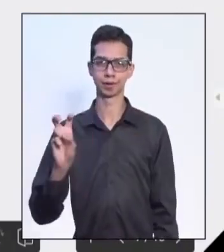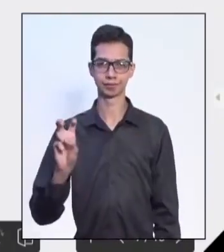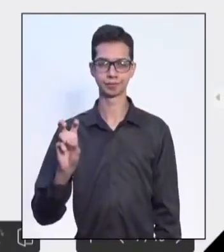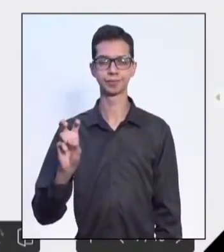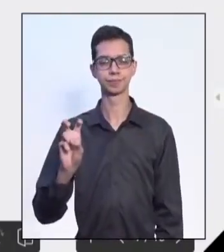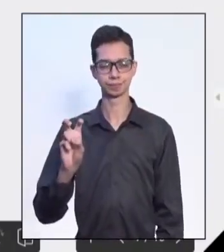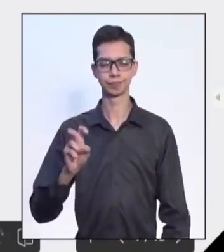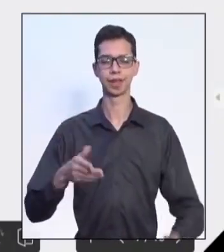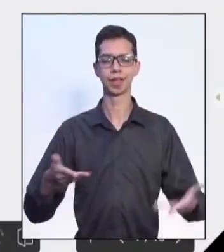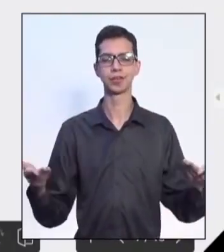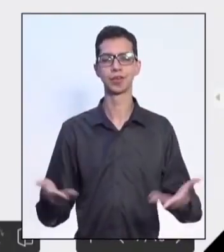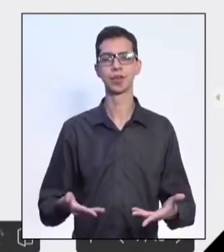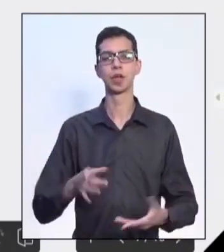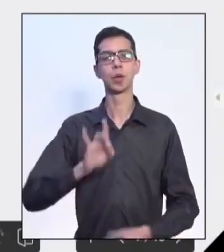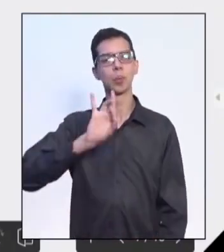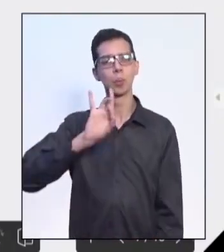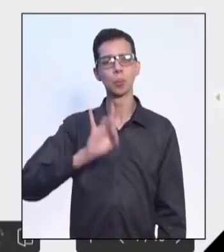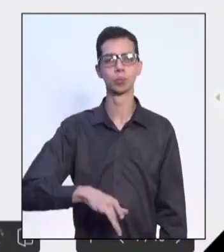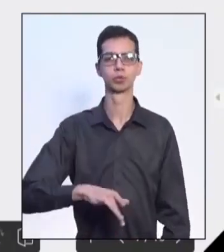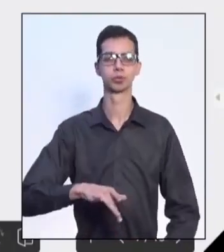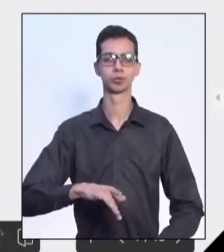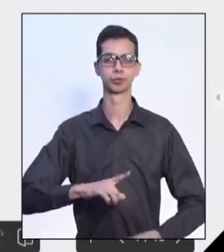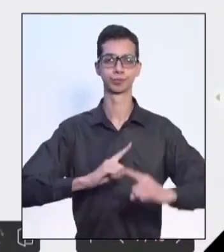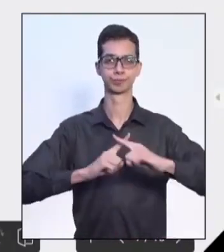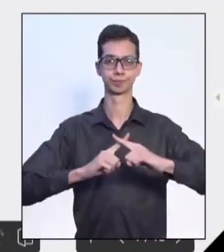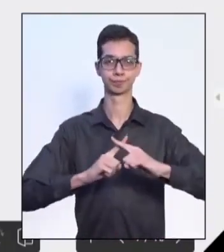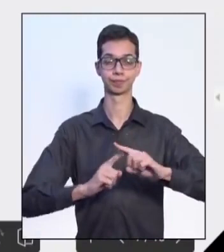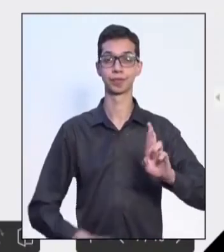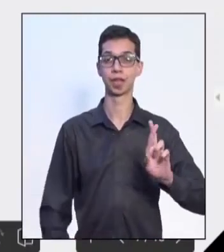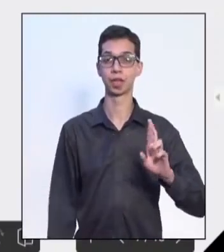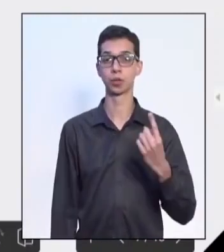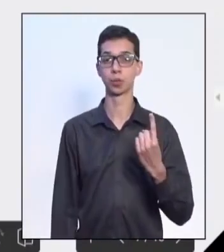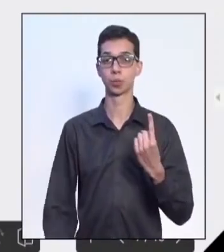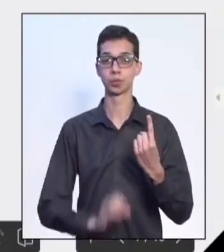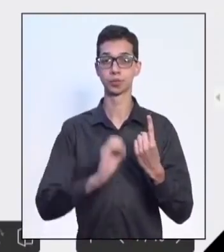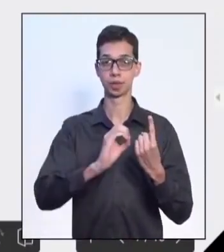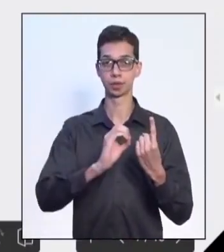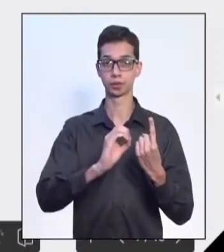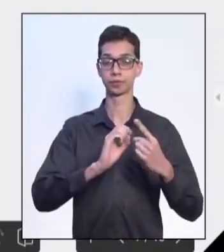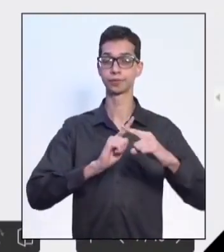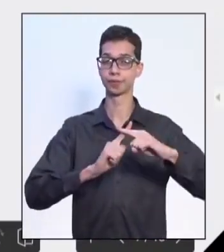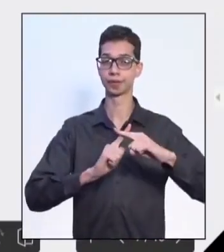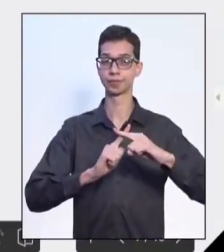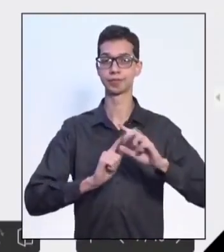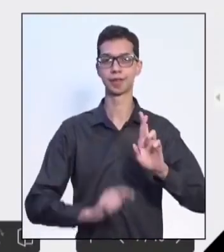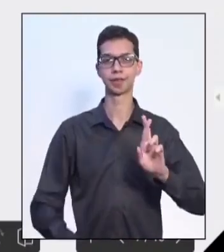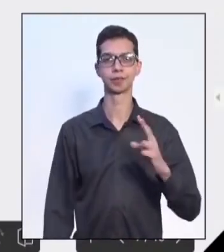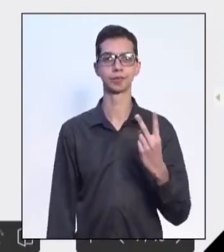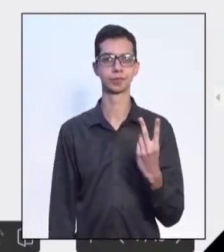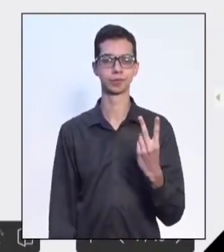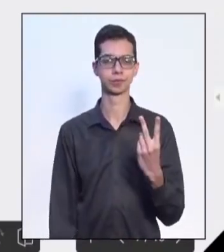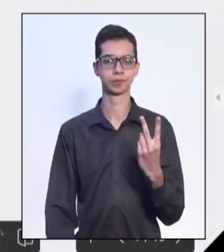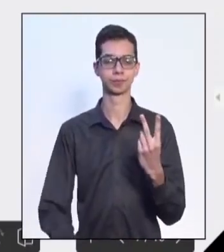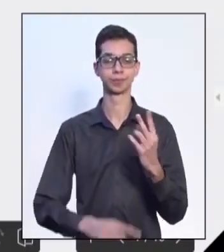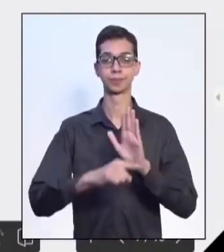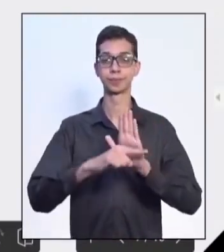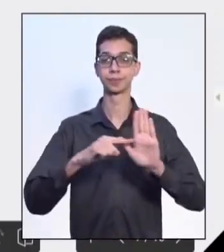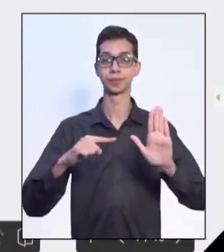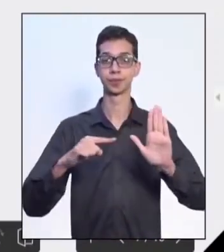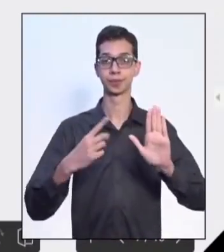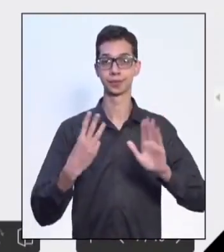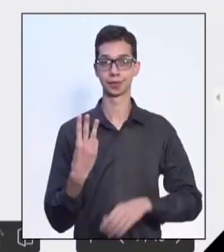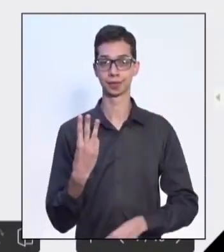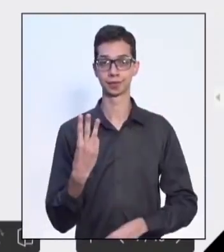finalmente, a última multiplicação. R1, que é 0, vezes R2, que é menos